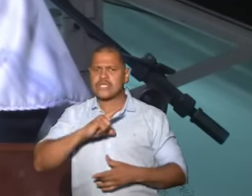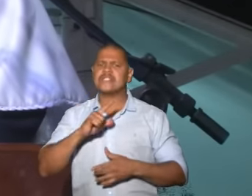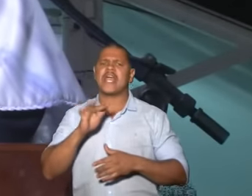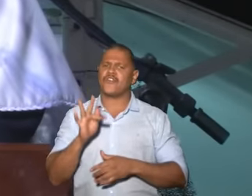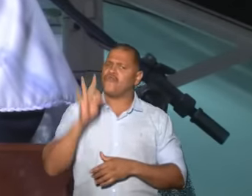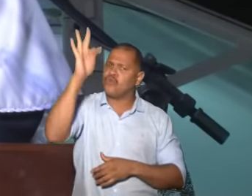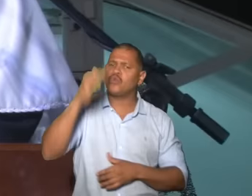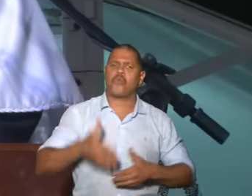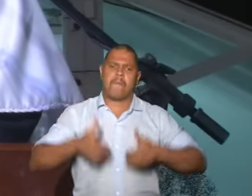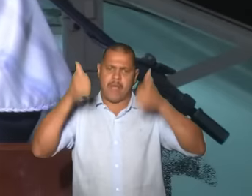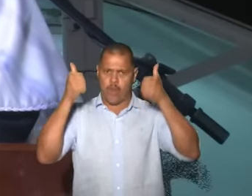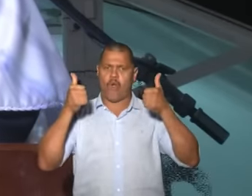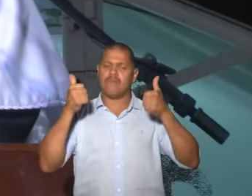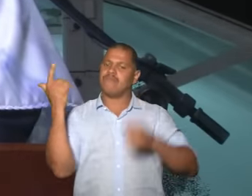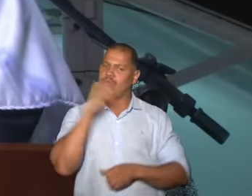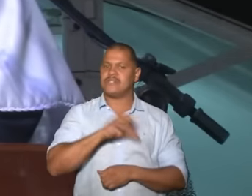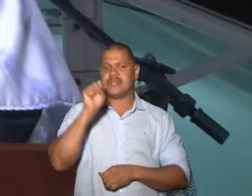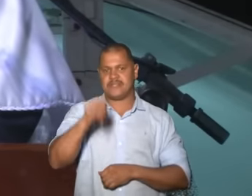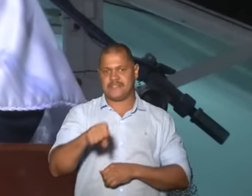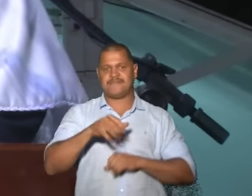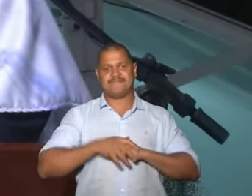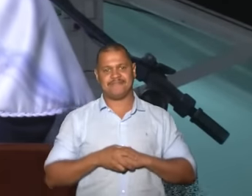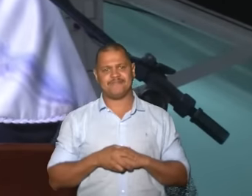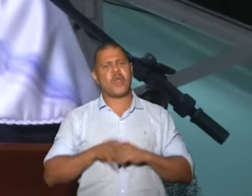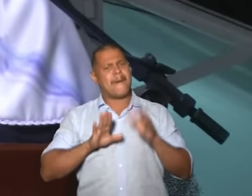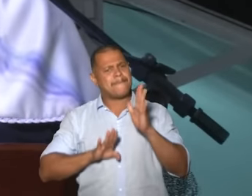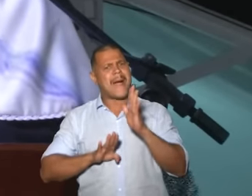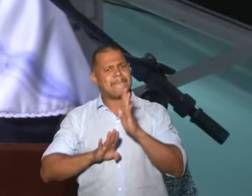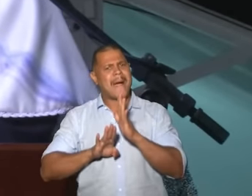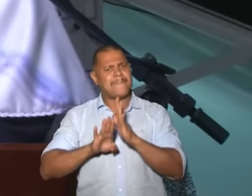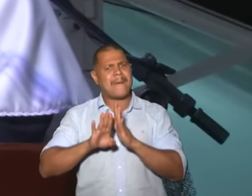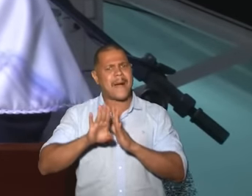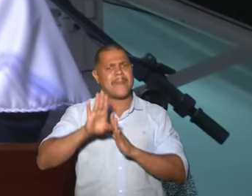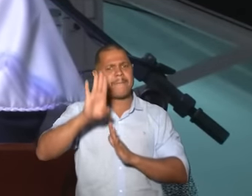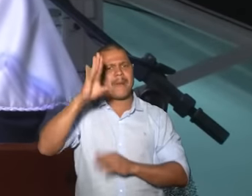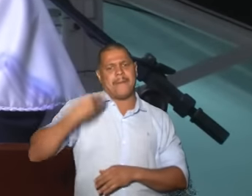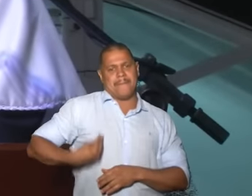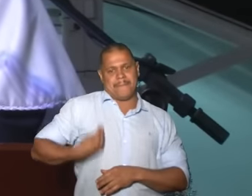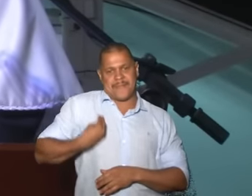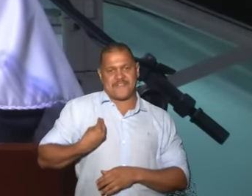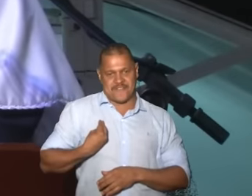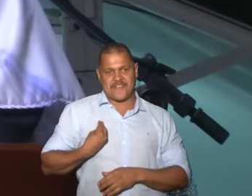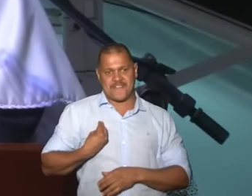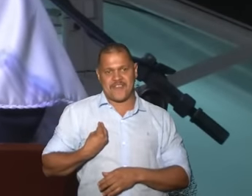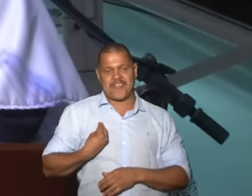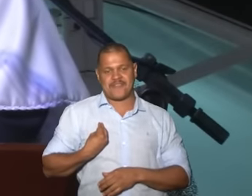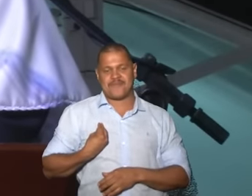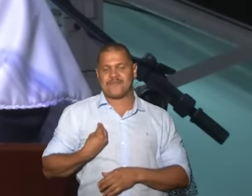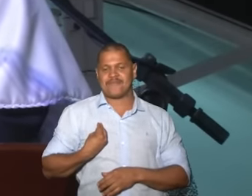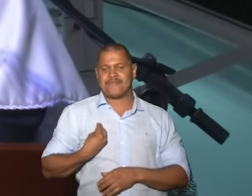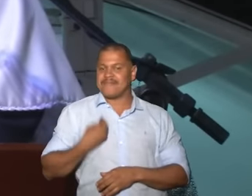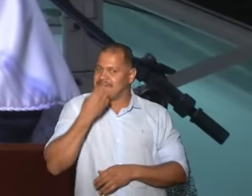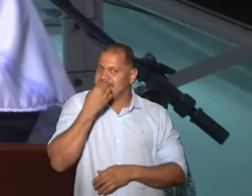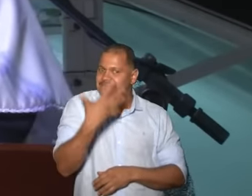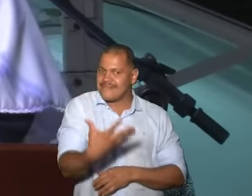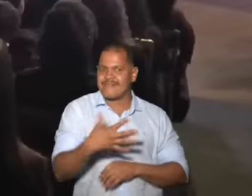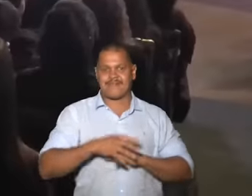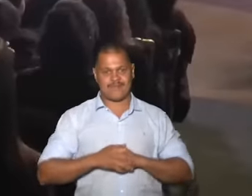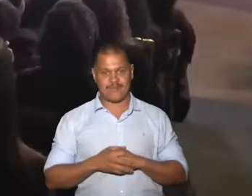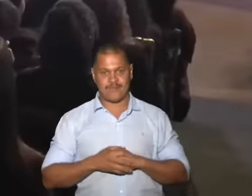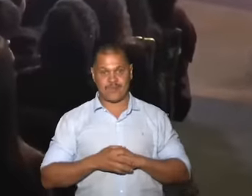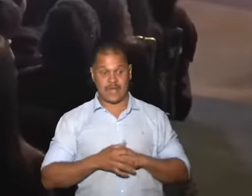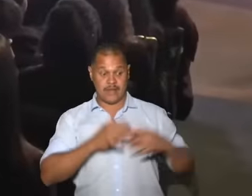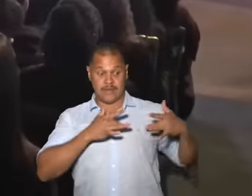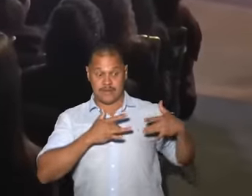e determinação para continuarmos seguindo pelos caminhos do viver. A solidariedade e a empatia que dirigimos